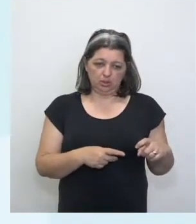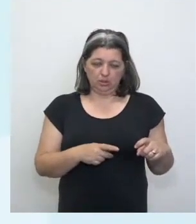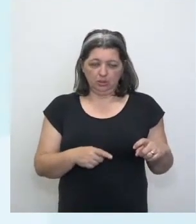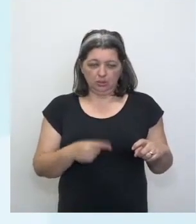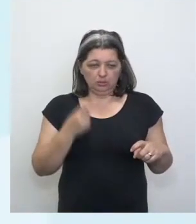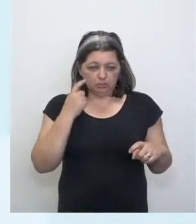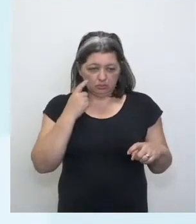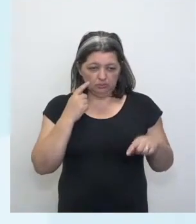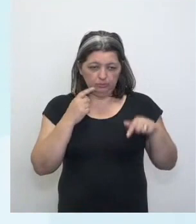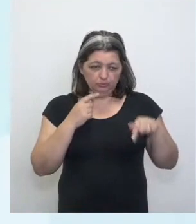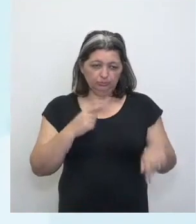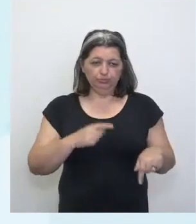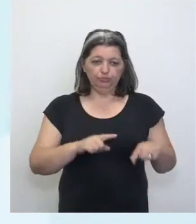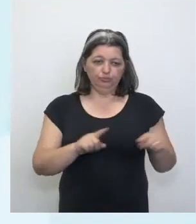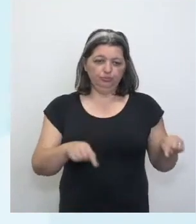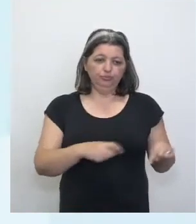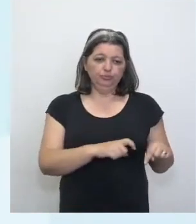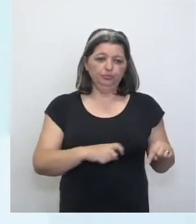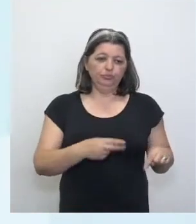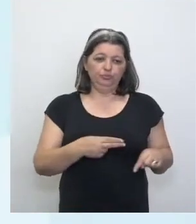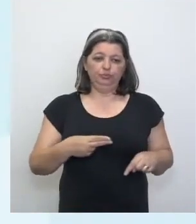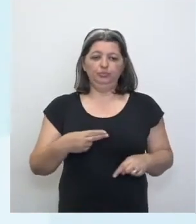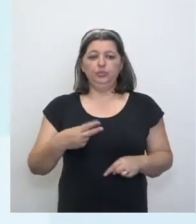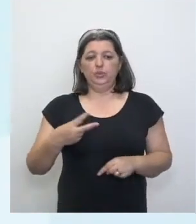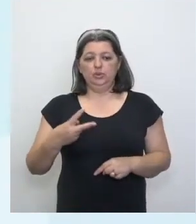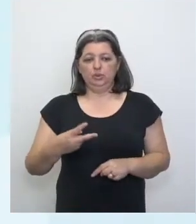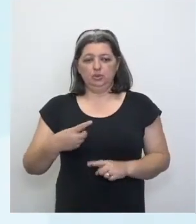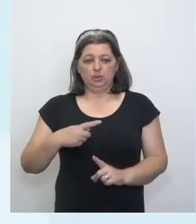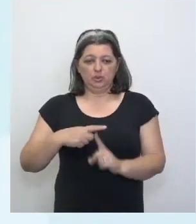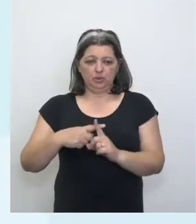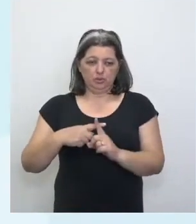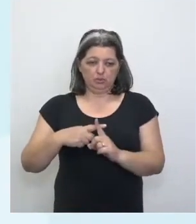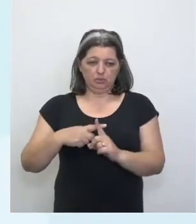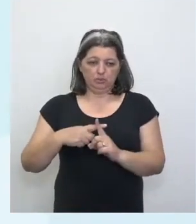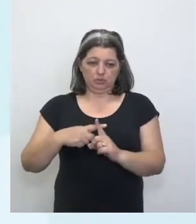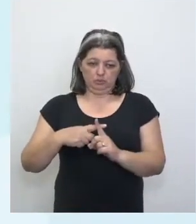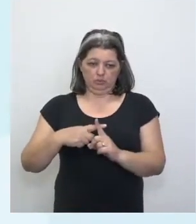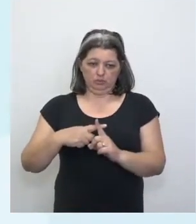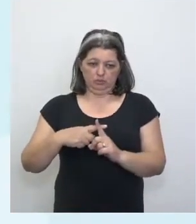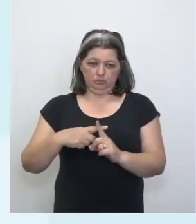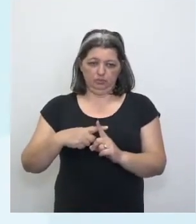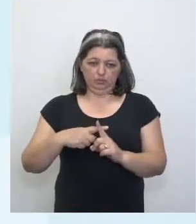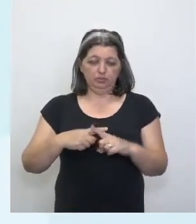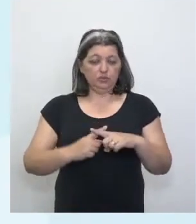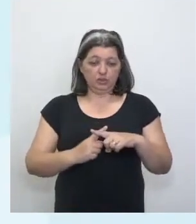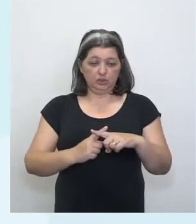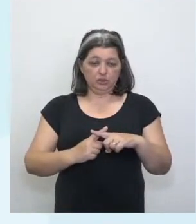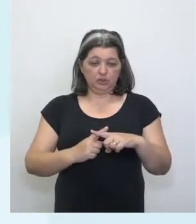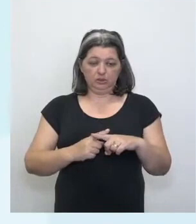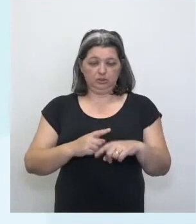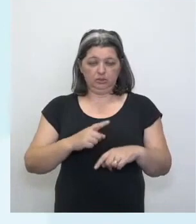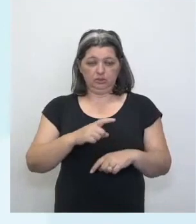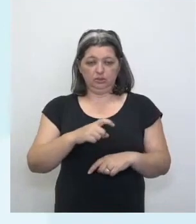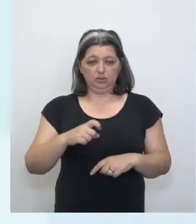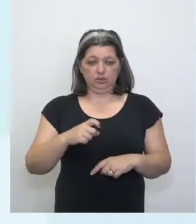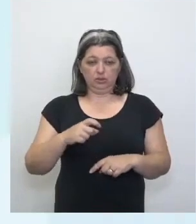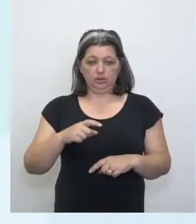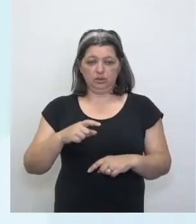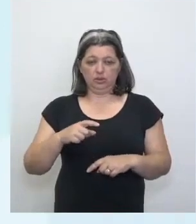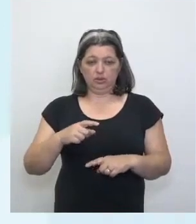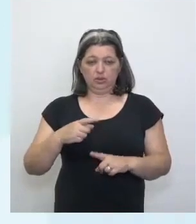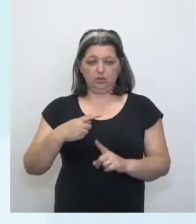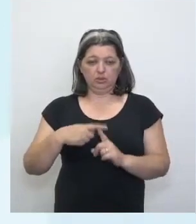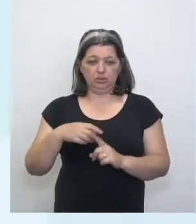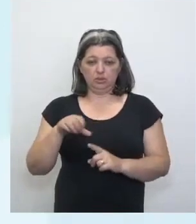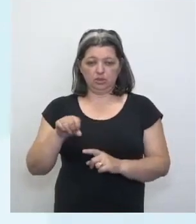gente vai ter 2 vezes x mais 9. Então, eu quero mostrar aqui para vocês a resolução para ficar mais visual. Tá